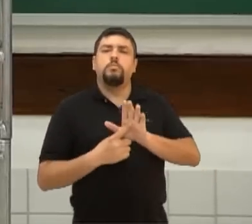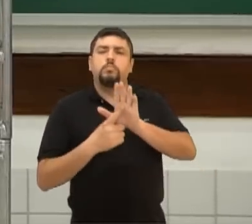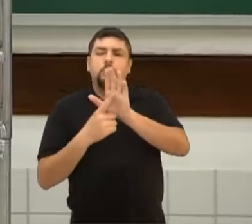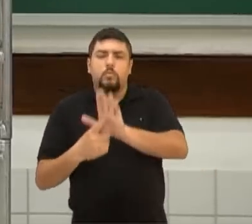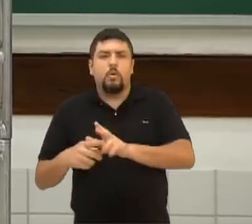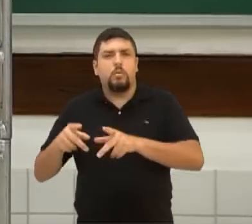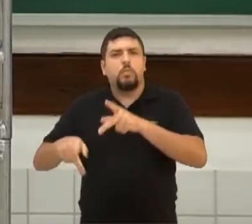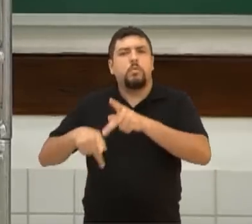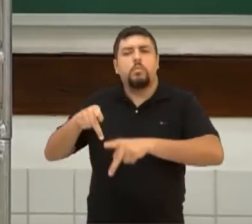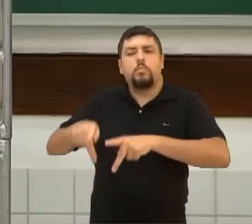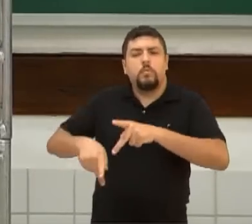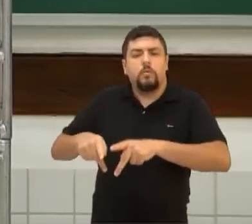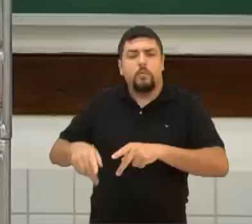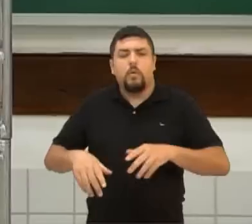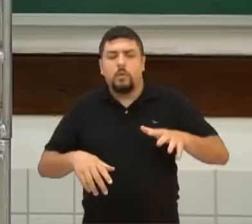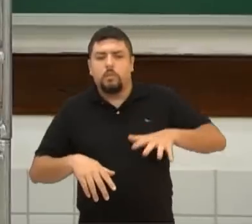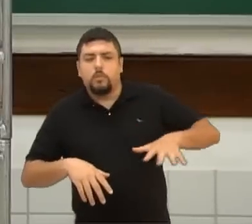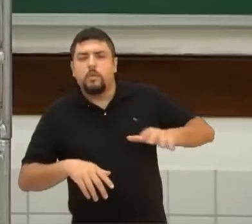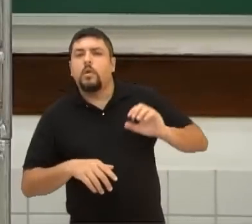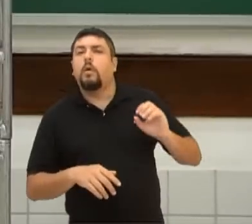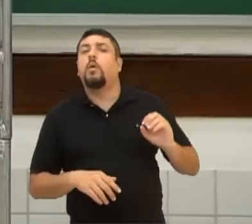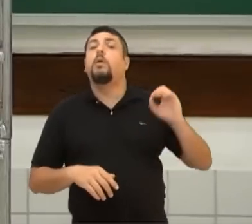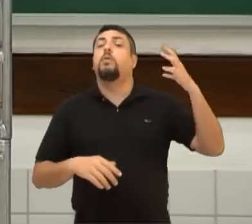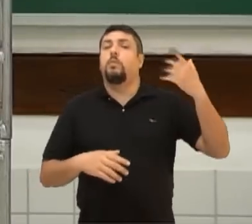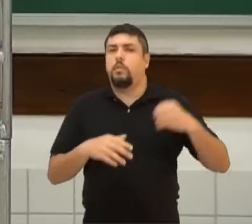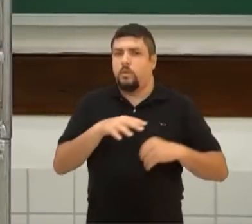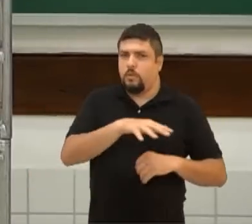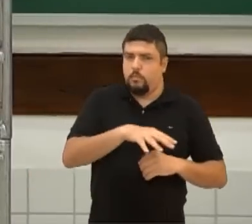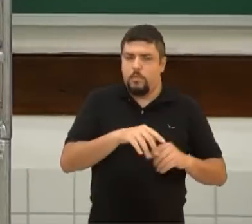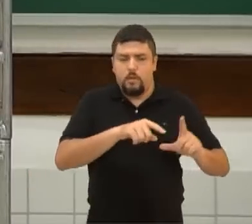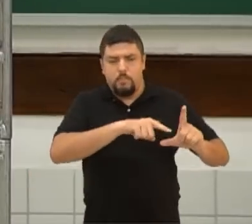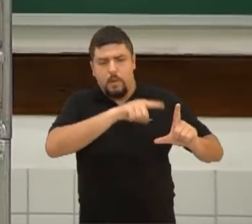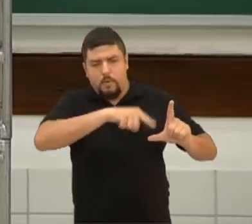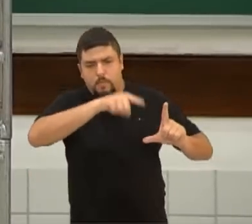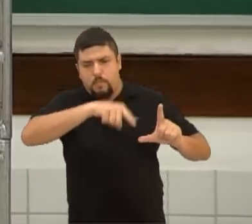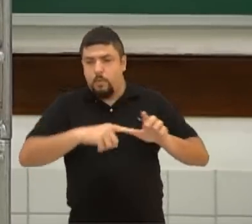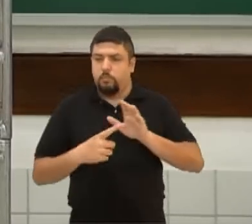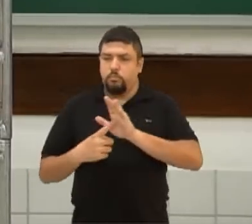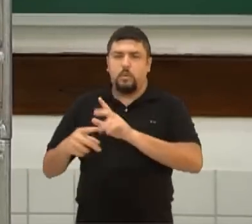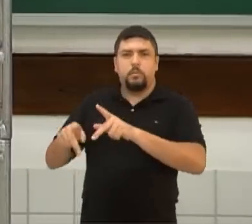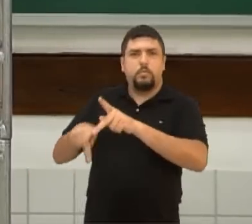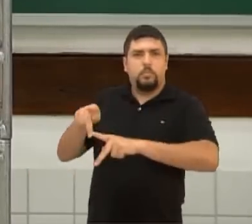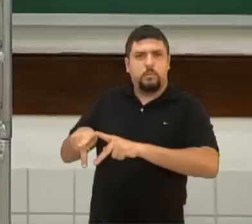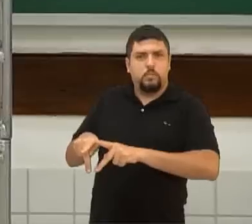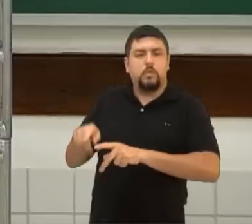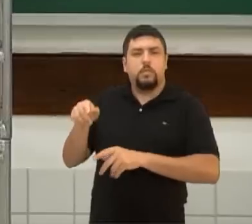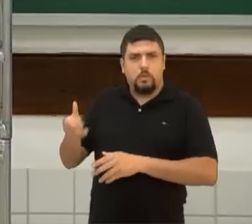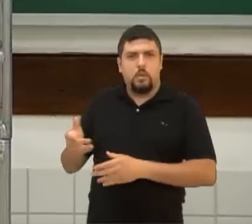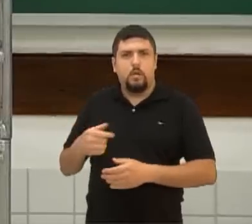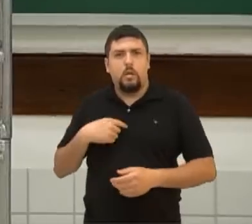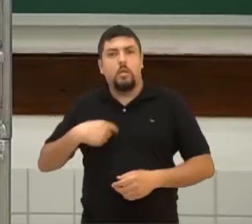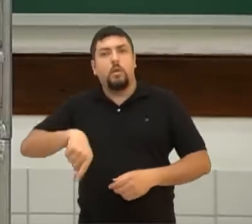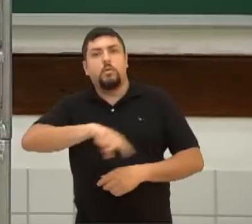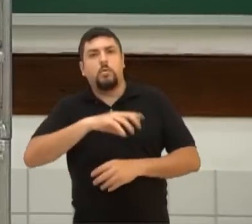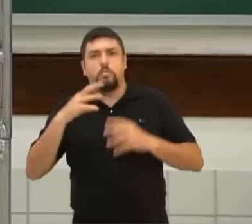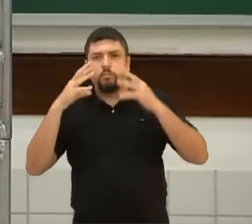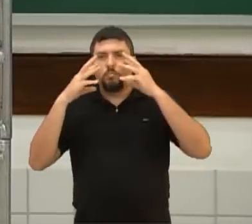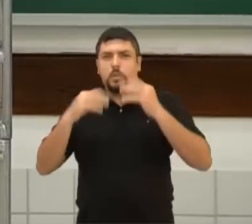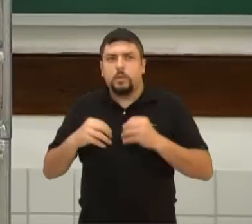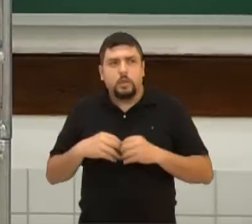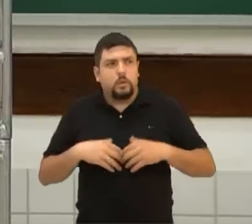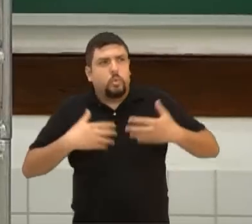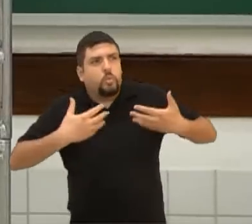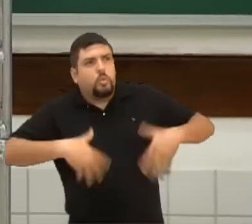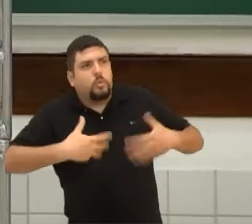o que está ocorrendo, né? Essas informações que aparecem na estatística, serve para a gente estar atento. Olha lá, vou me cuidar, vou usar